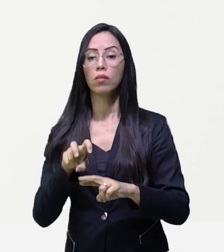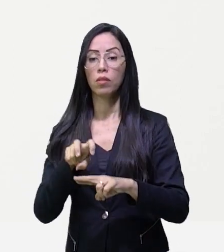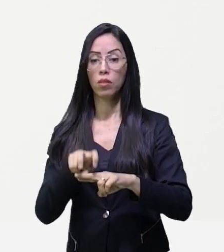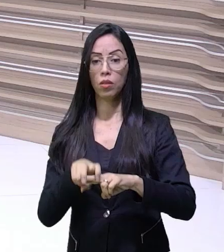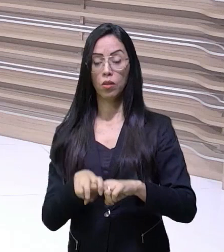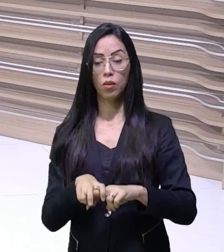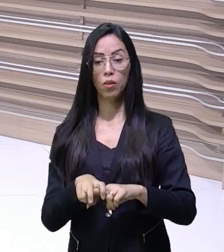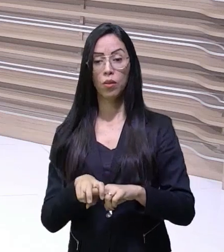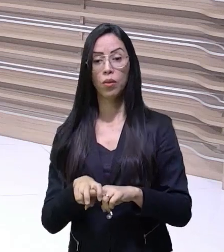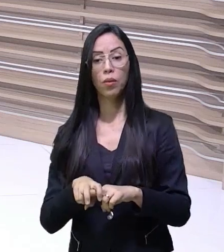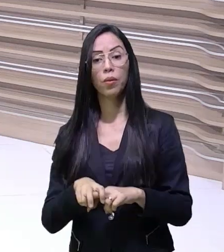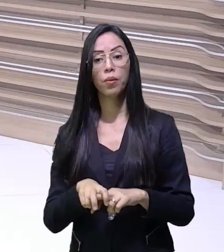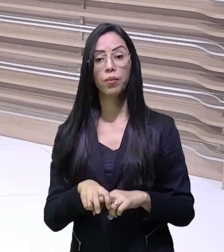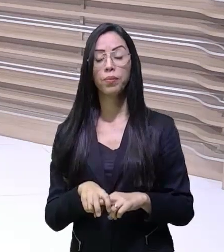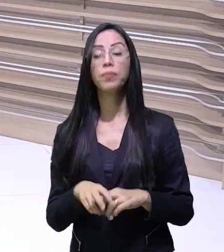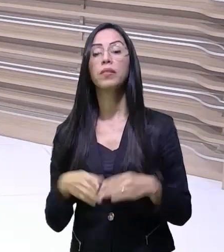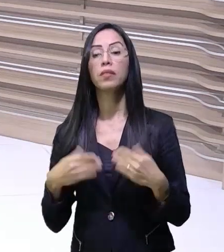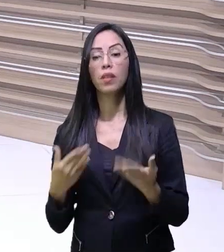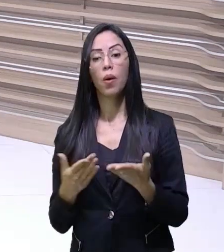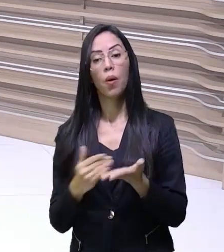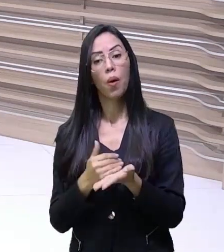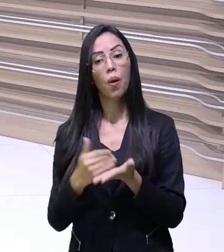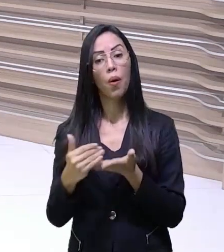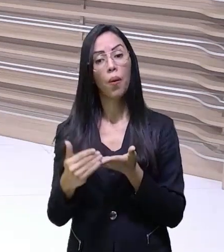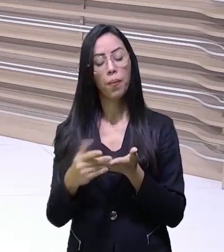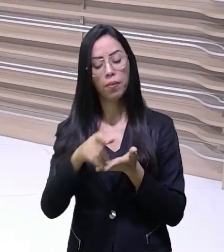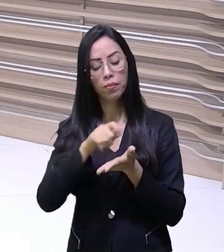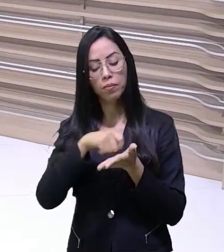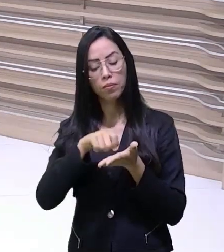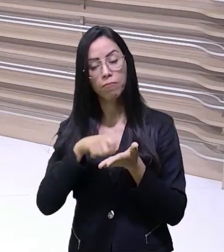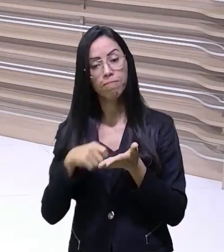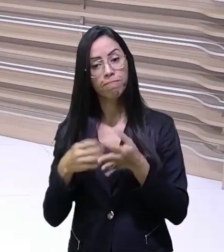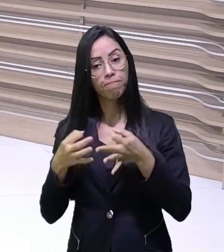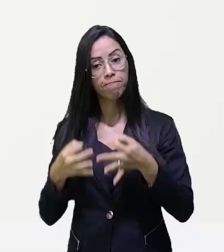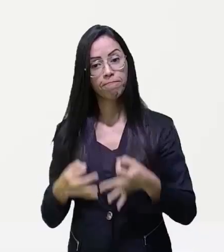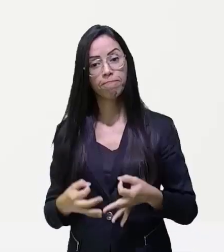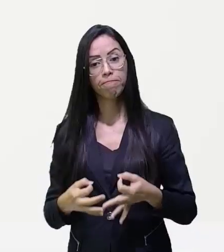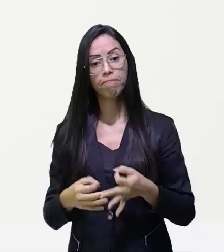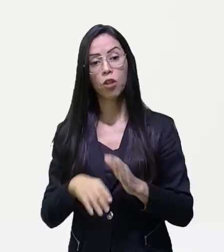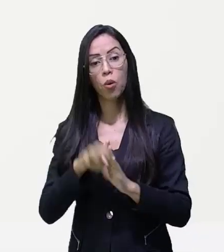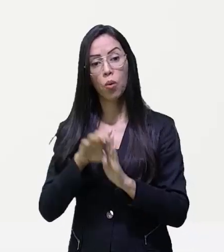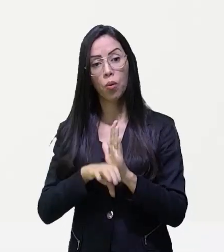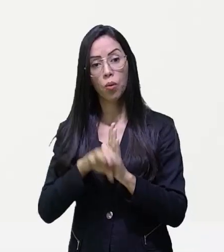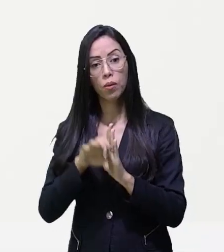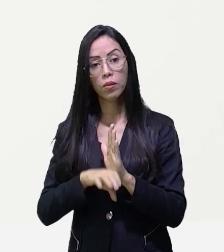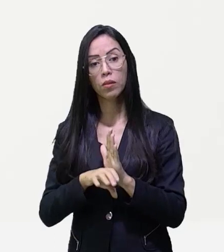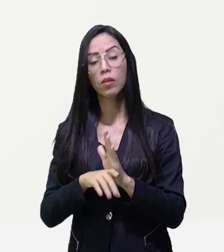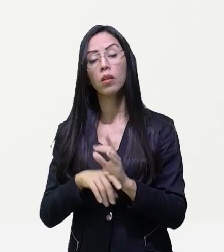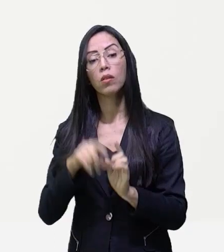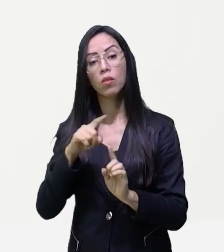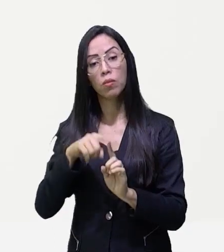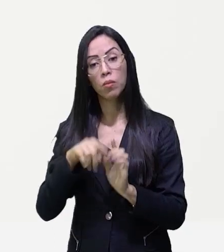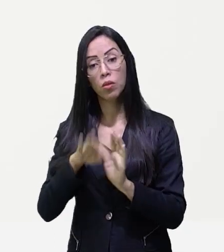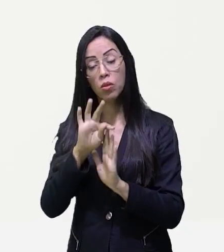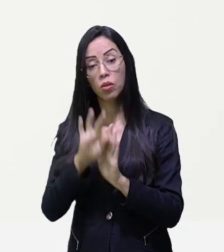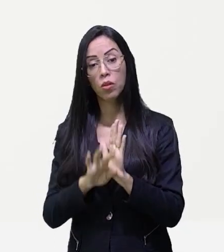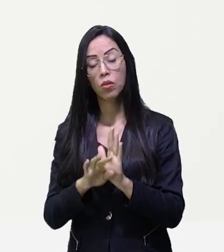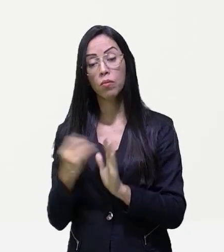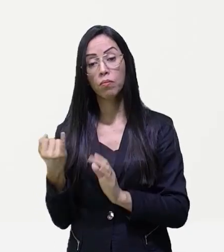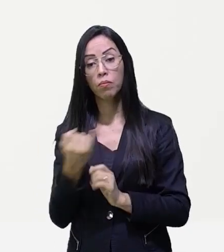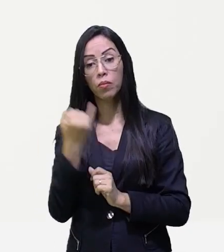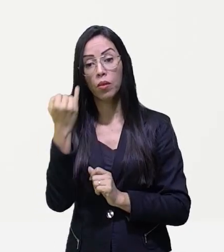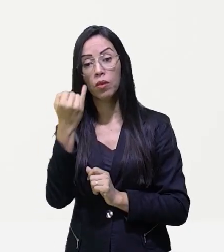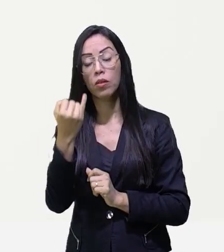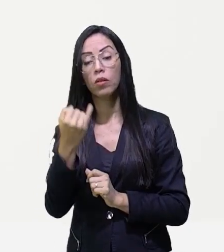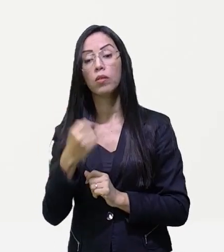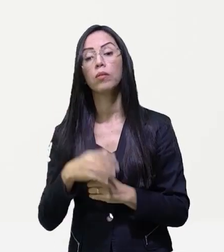e começar a anotar? Então anote direitinho aí, ó. Esse conceito de tipologia textual é muito importante. Então,